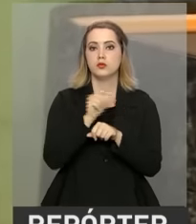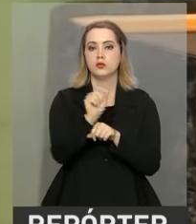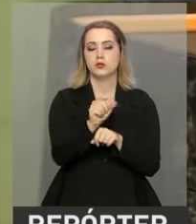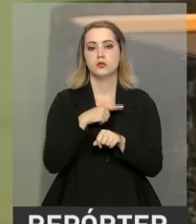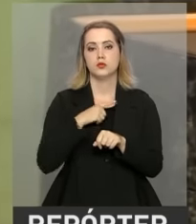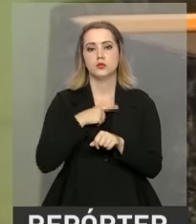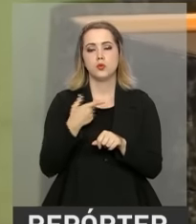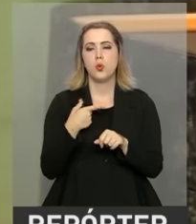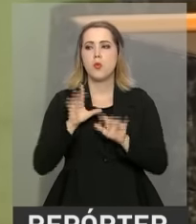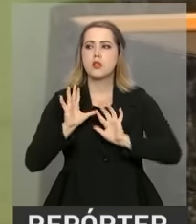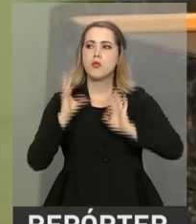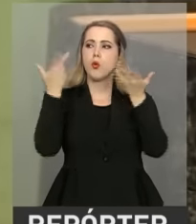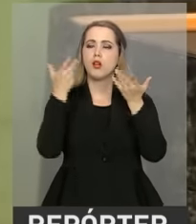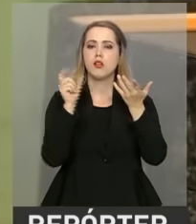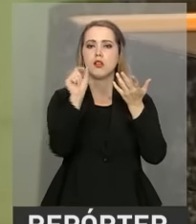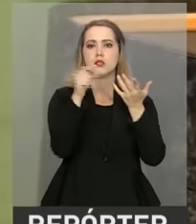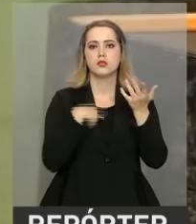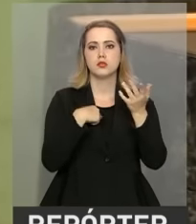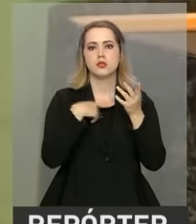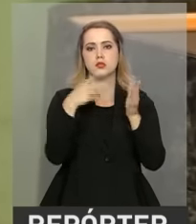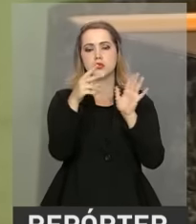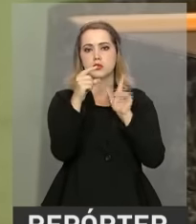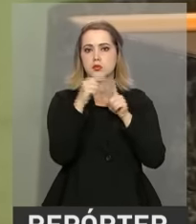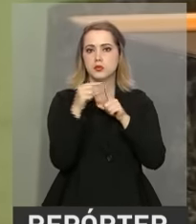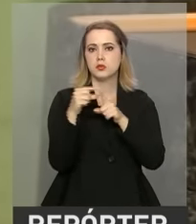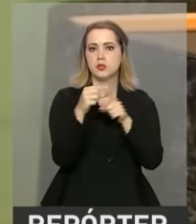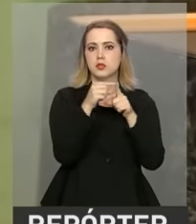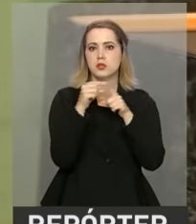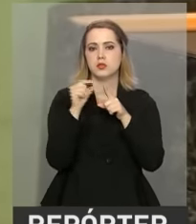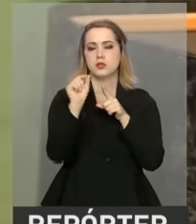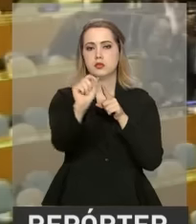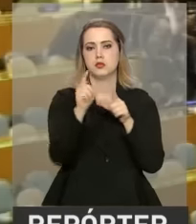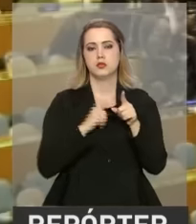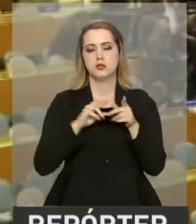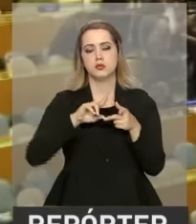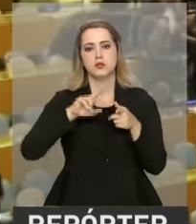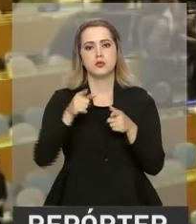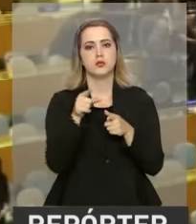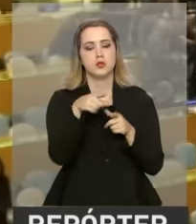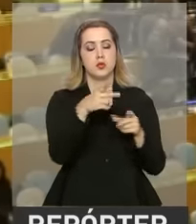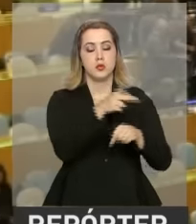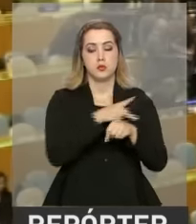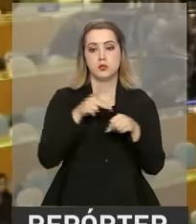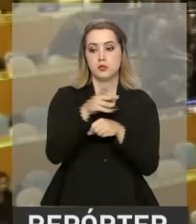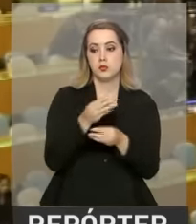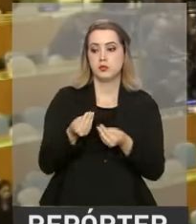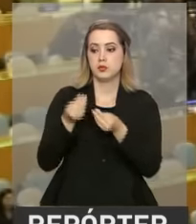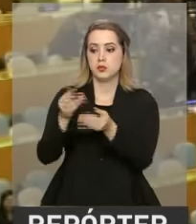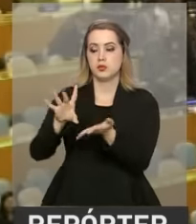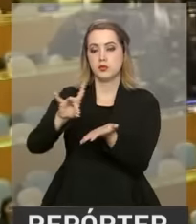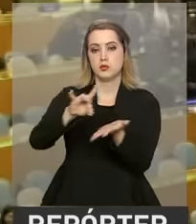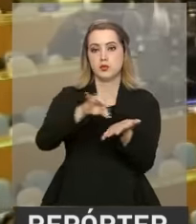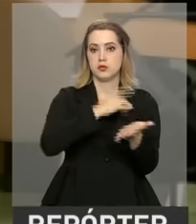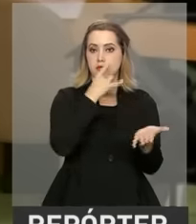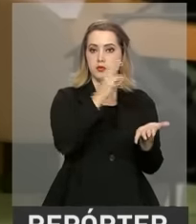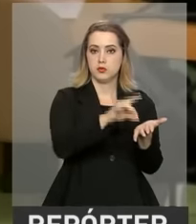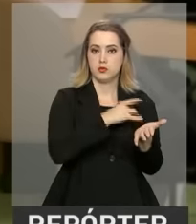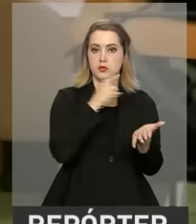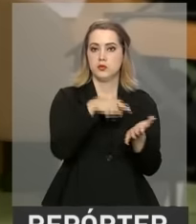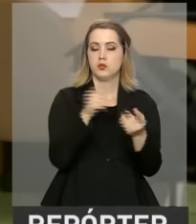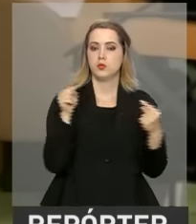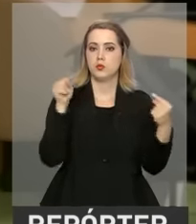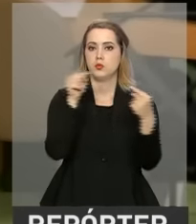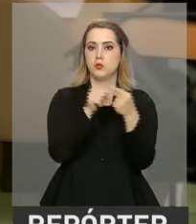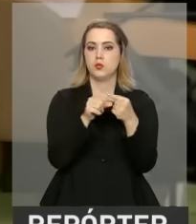do clima. Estas foram as palavras do secretário-geral da ONU no evento em que países entregaram a ratificação do Acordo de